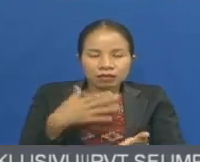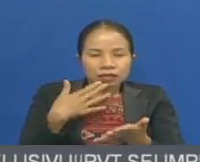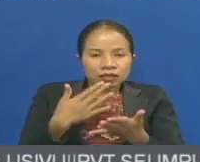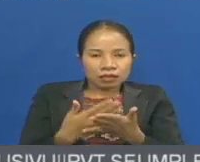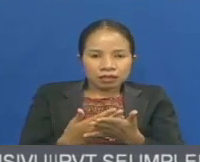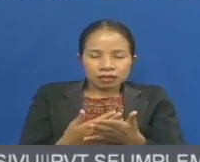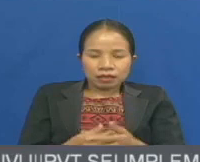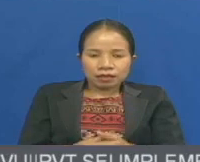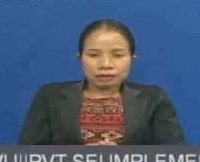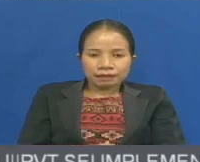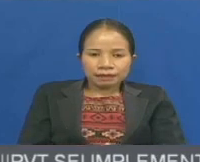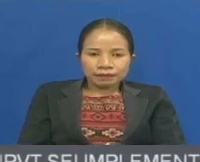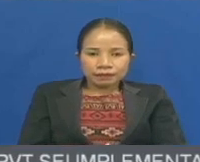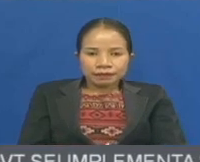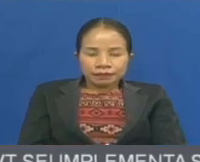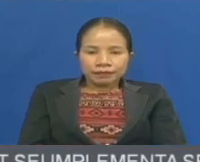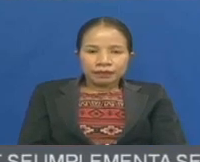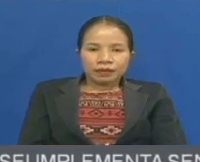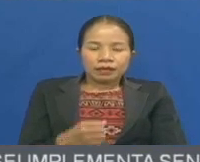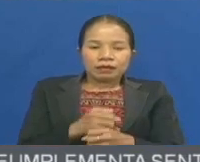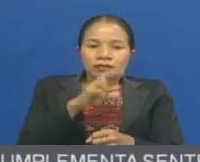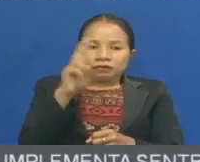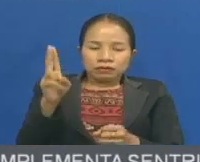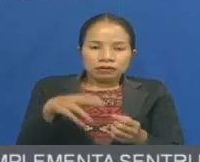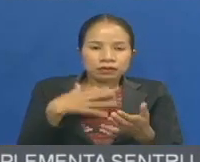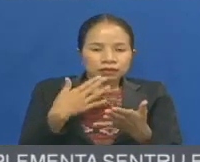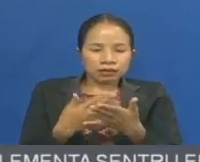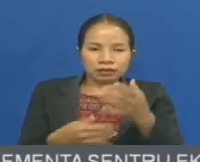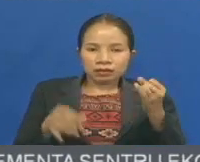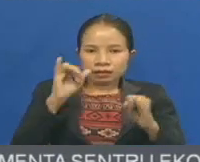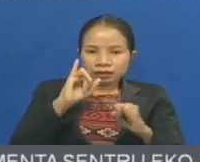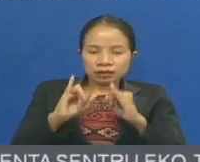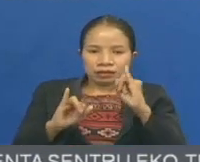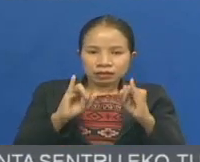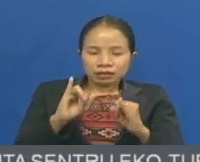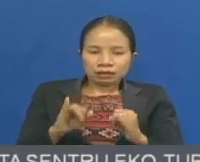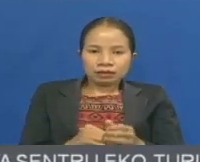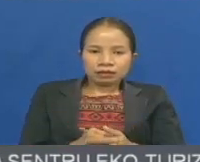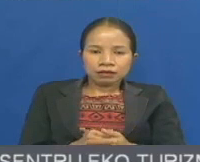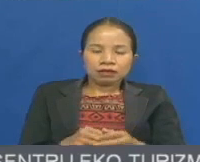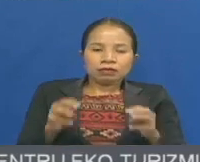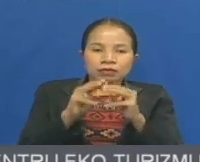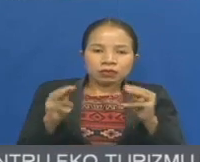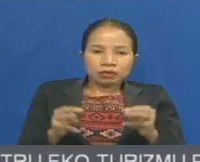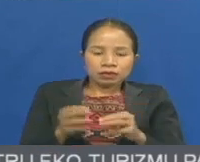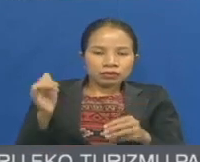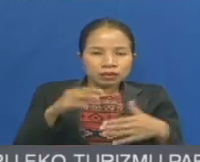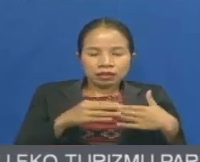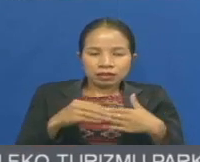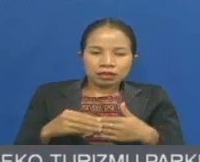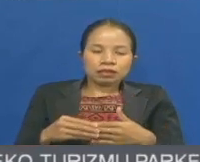nem questionável. Halo gestão ida que independentemente município Sira, autoridade Sira